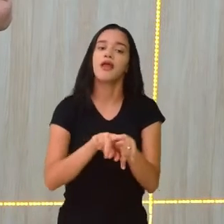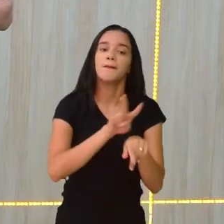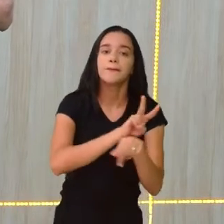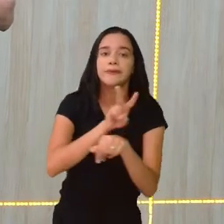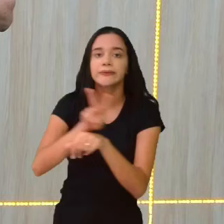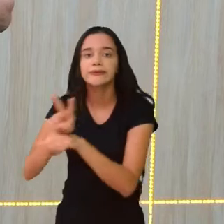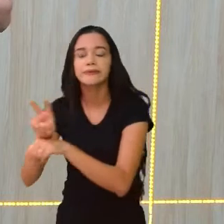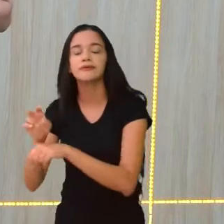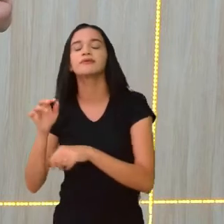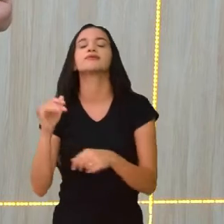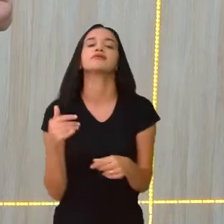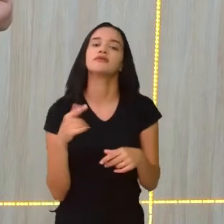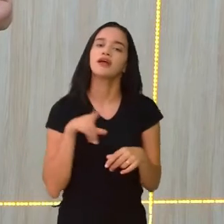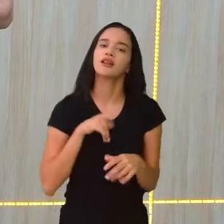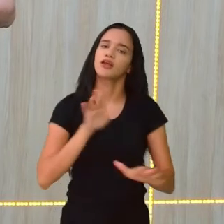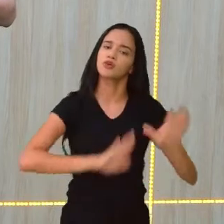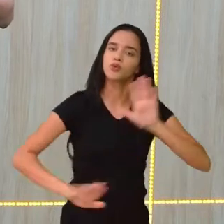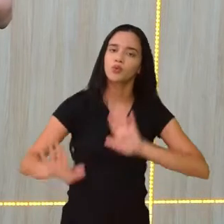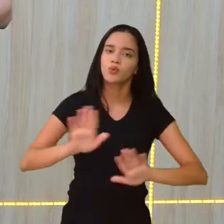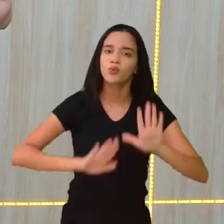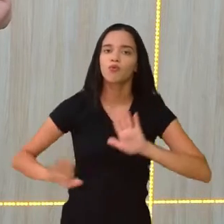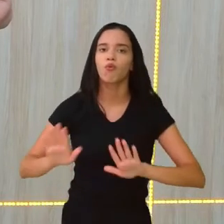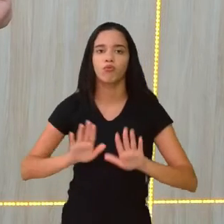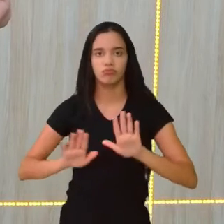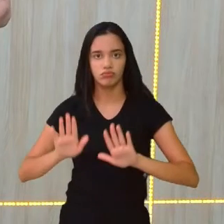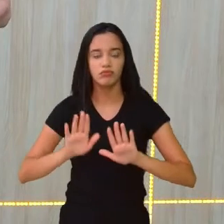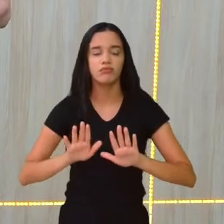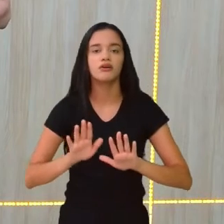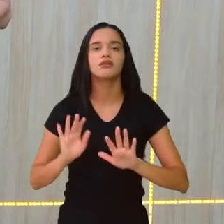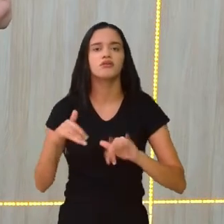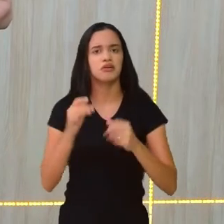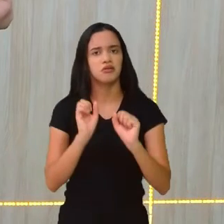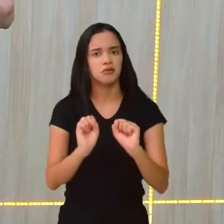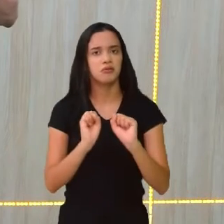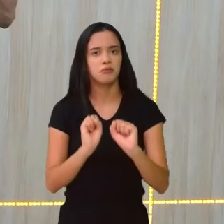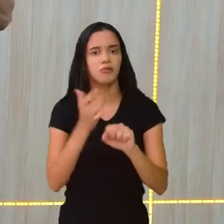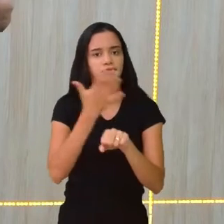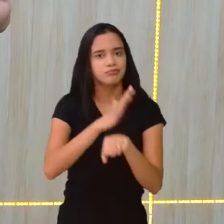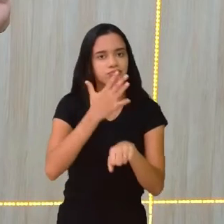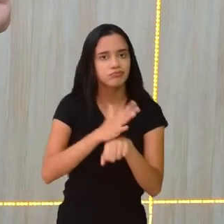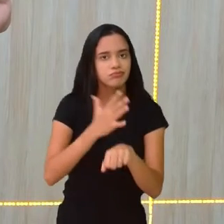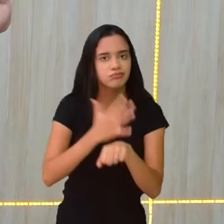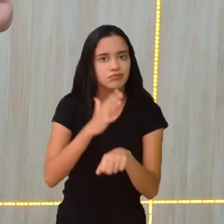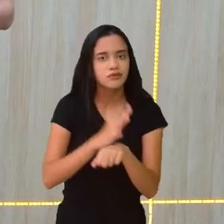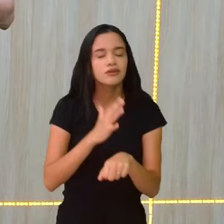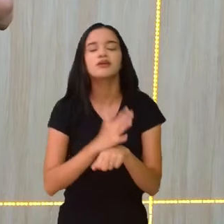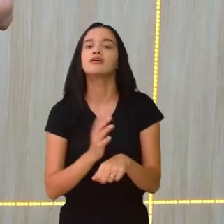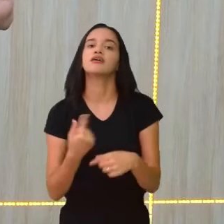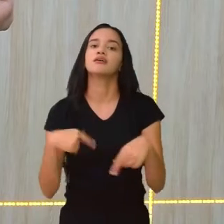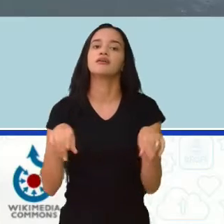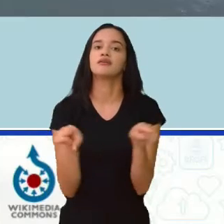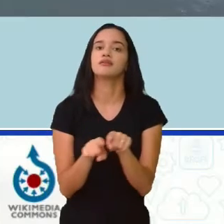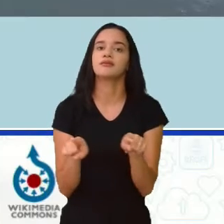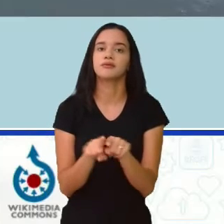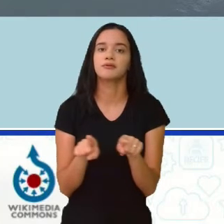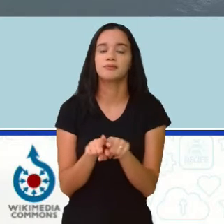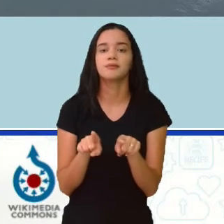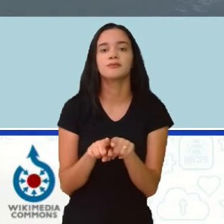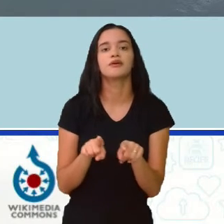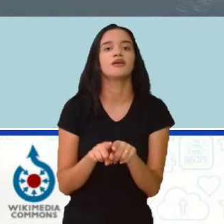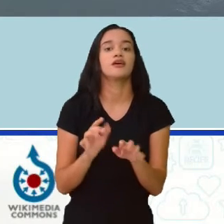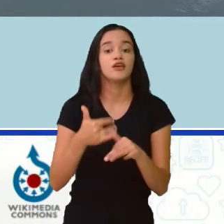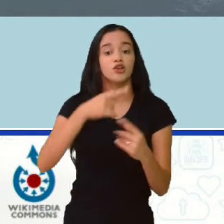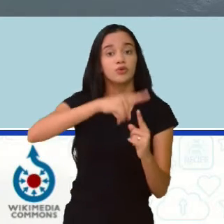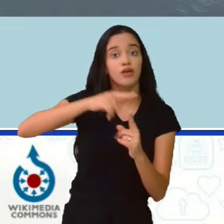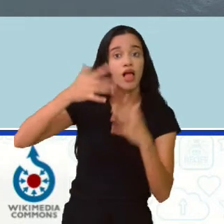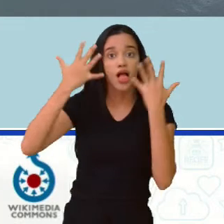florestas. Então, tem que se ter muito cuidado em qualquer intervenção que se possa fazer para não agredir o ambiente e não agredir as